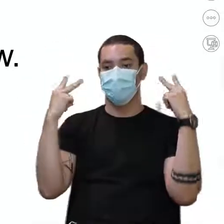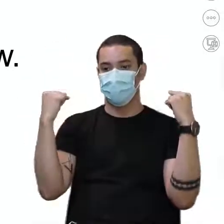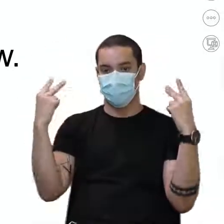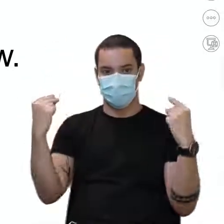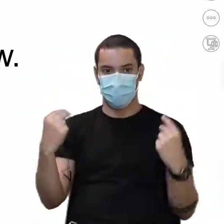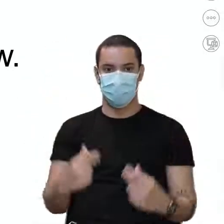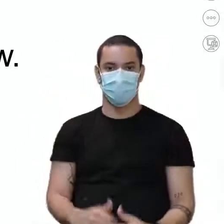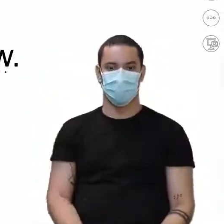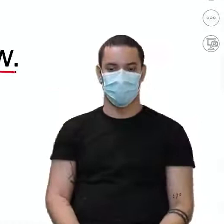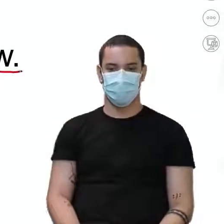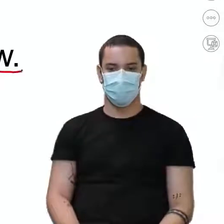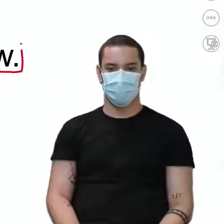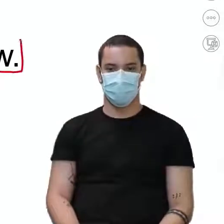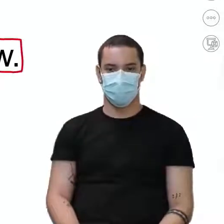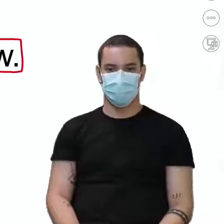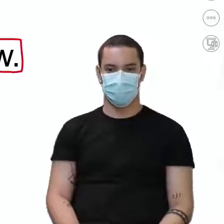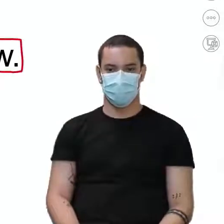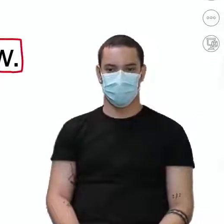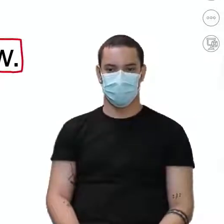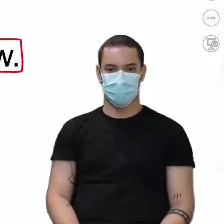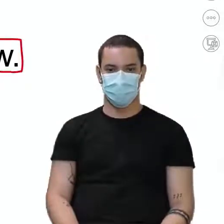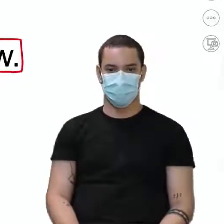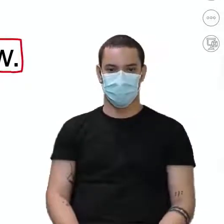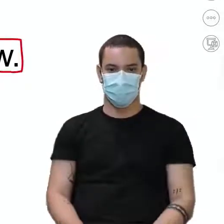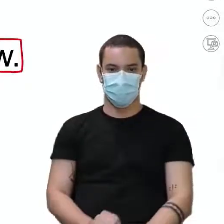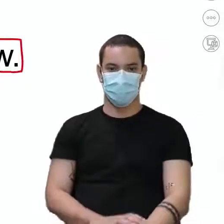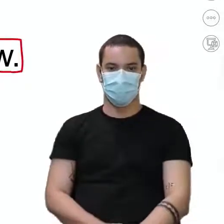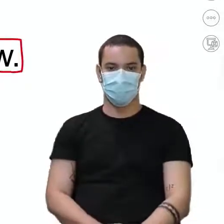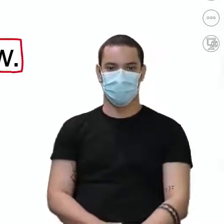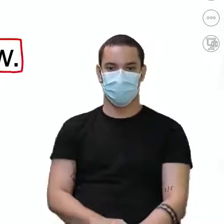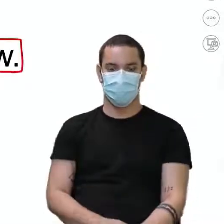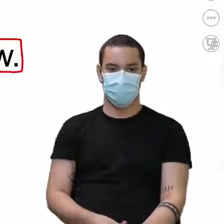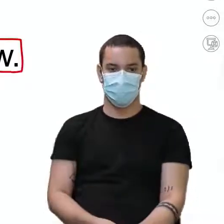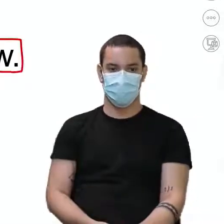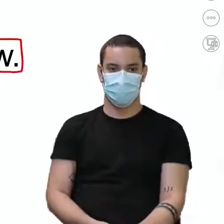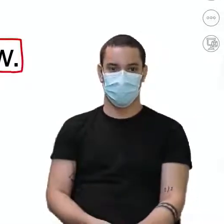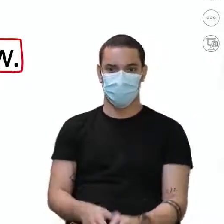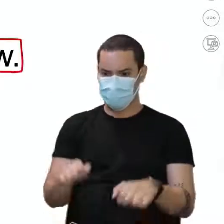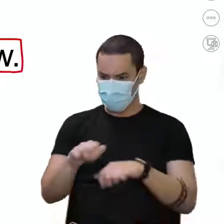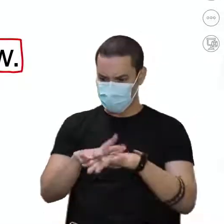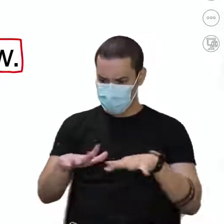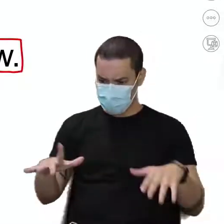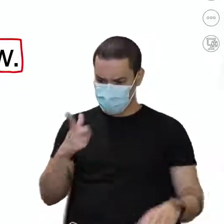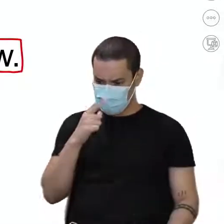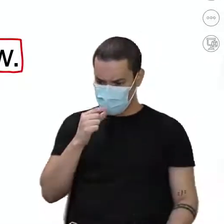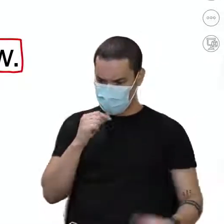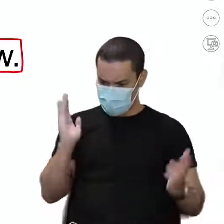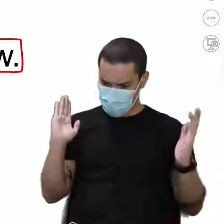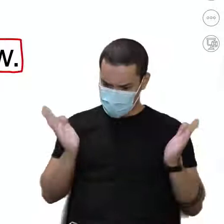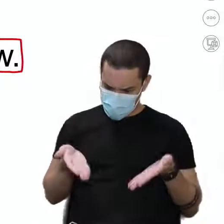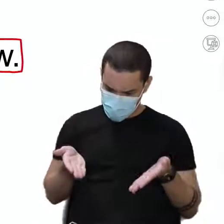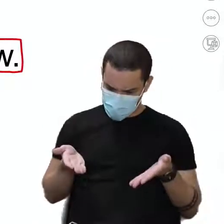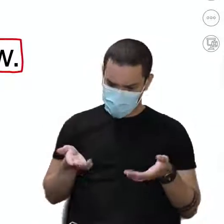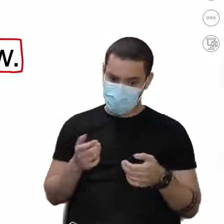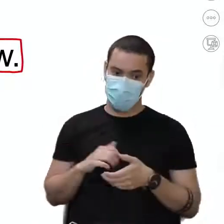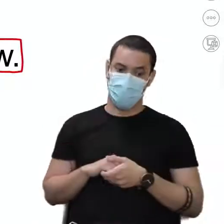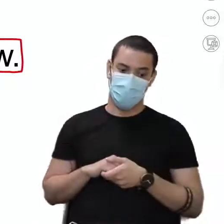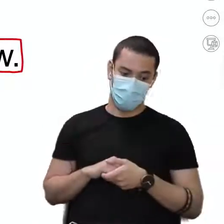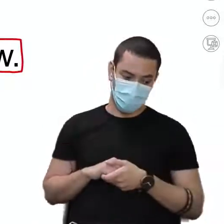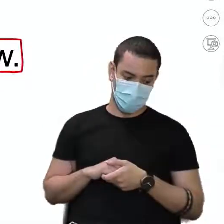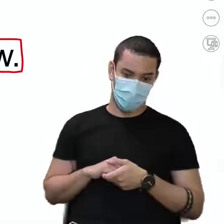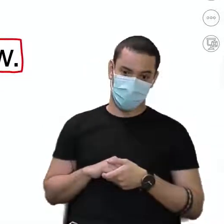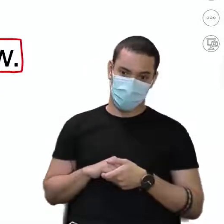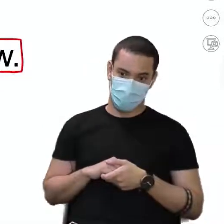the ground is wet now, ou seja, o chão está molhado agora. Ground, o chão,